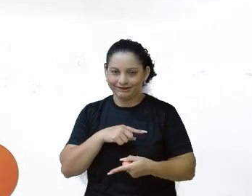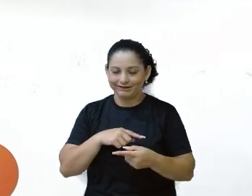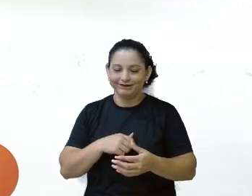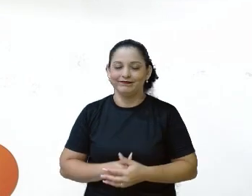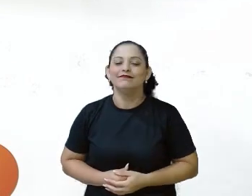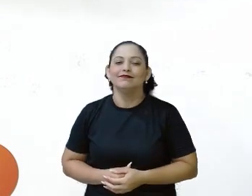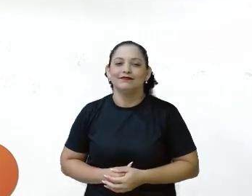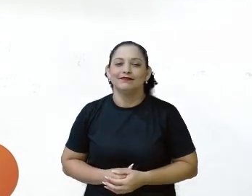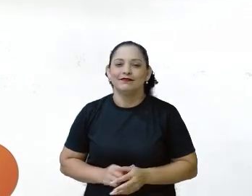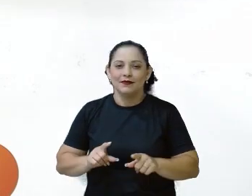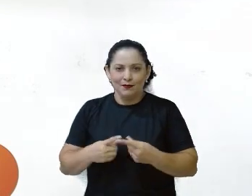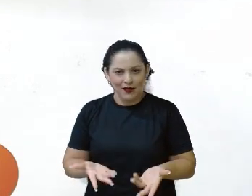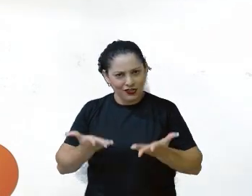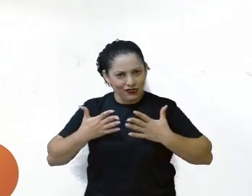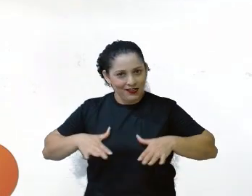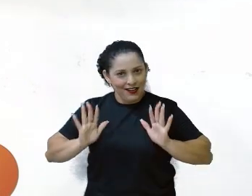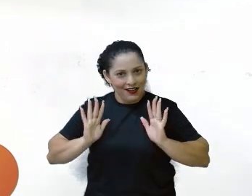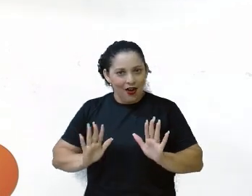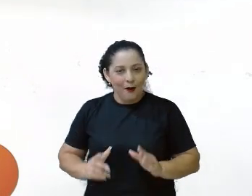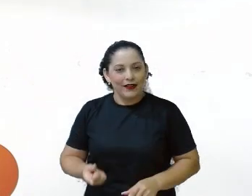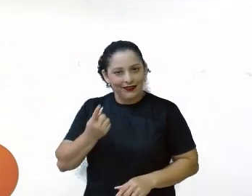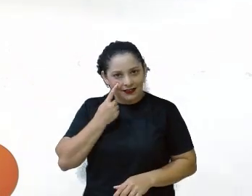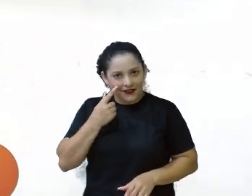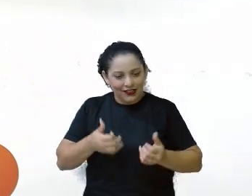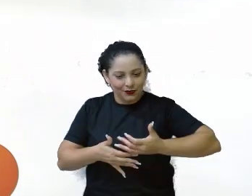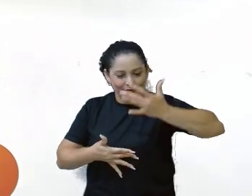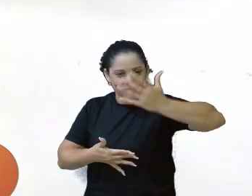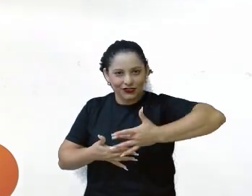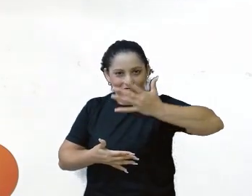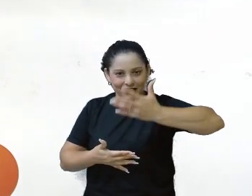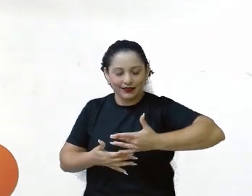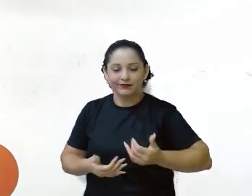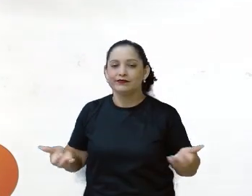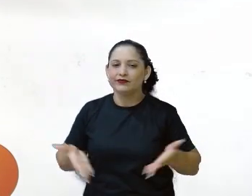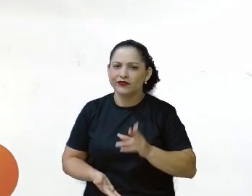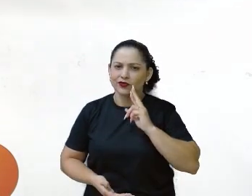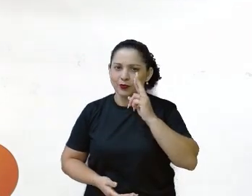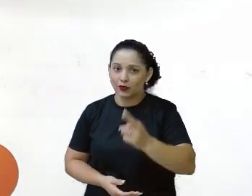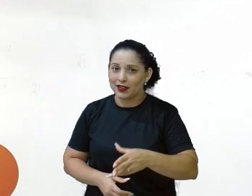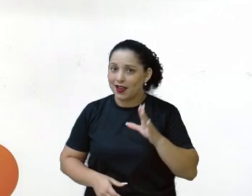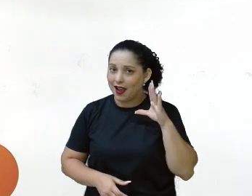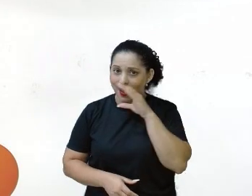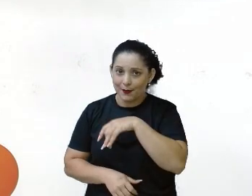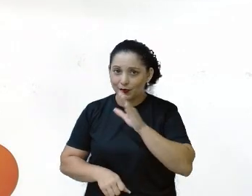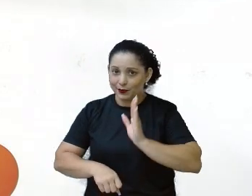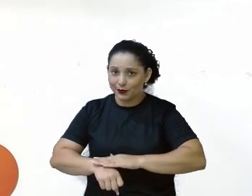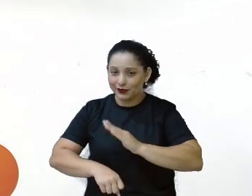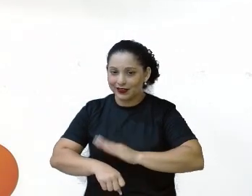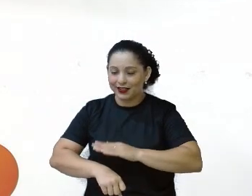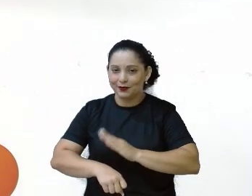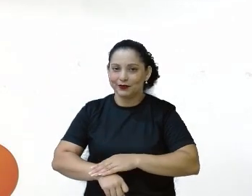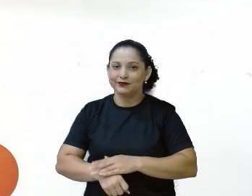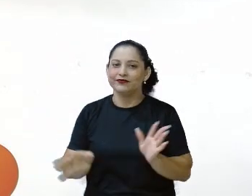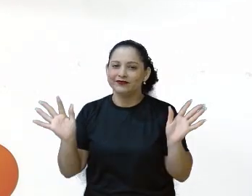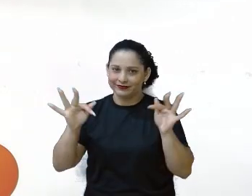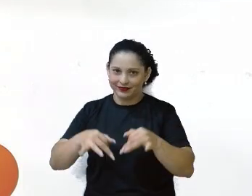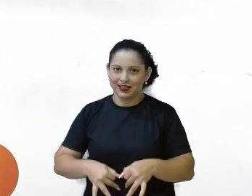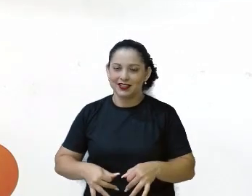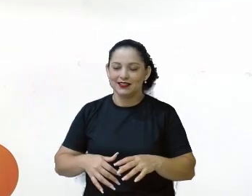respondido. Mas não se estressa não, que a gente está registrando aqui. Eu vou responder rapidinho porque a gente precisa encerrar,